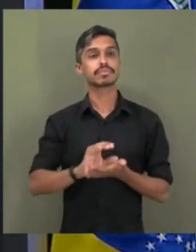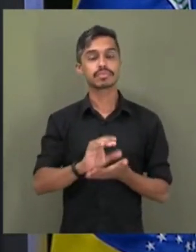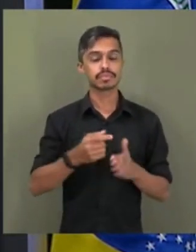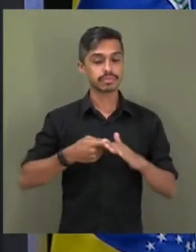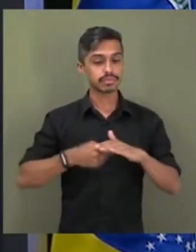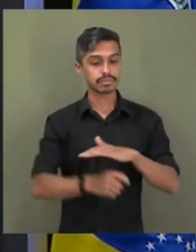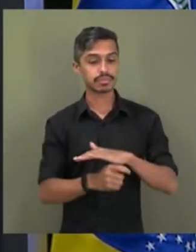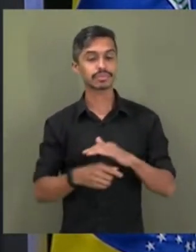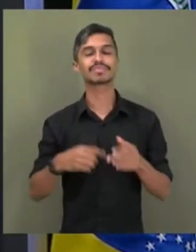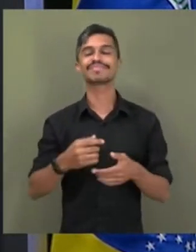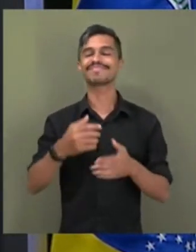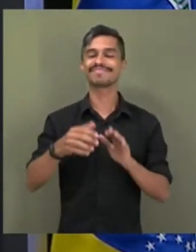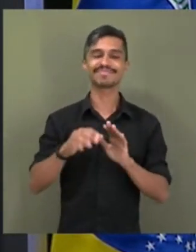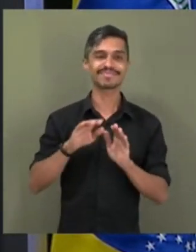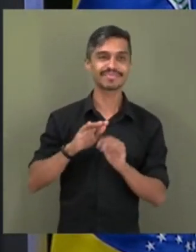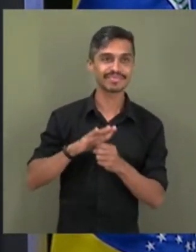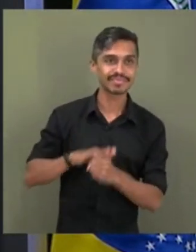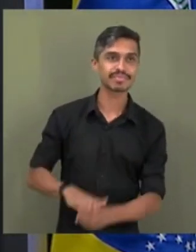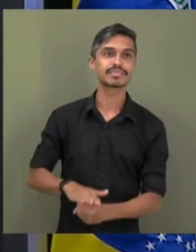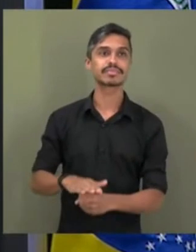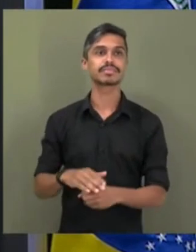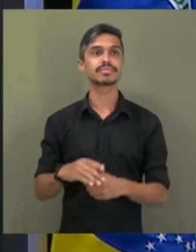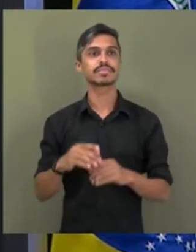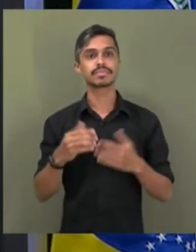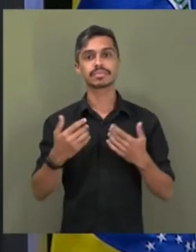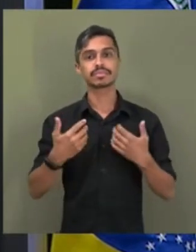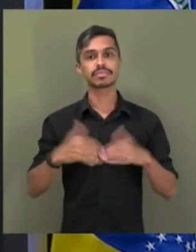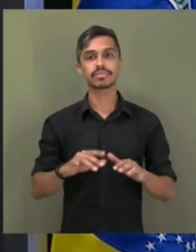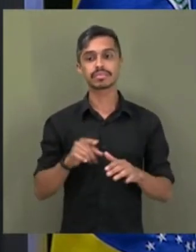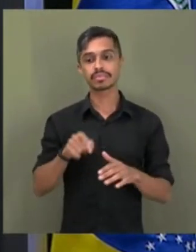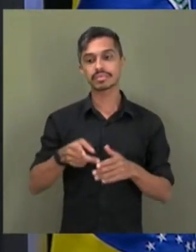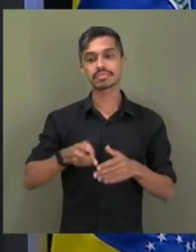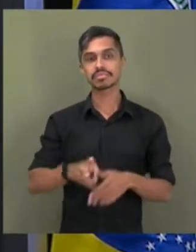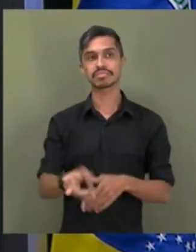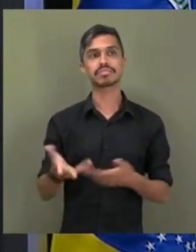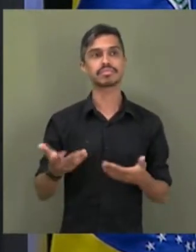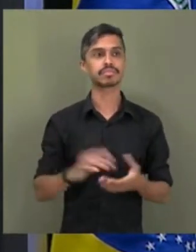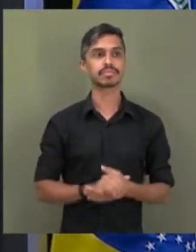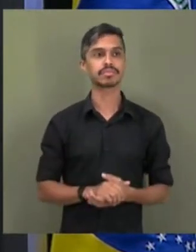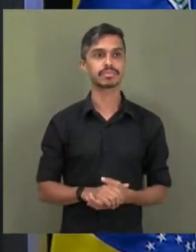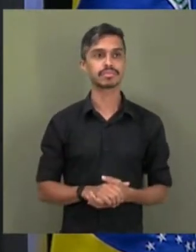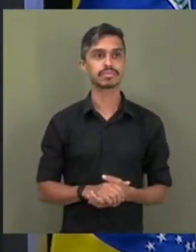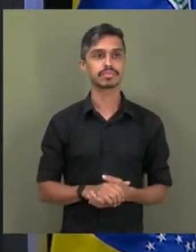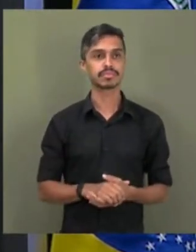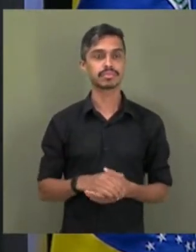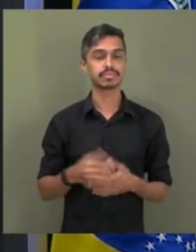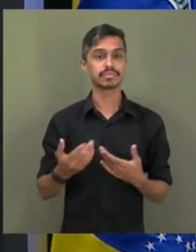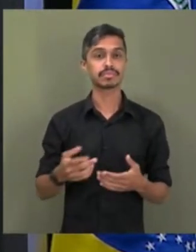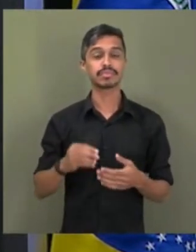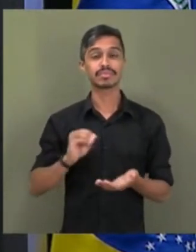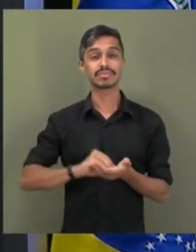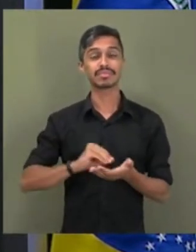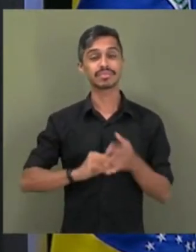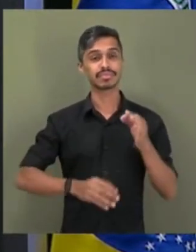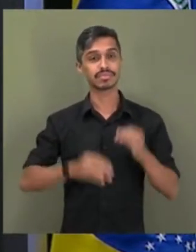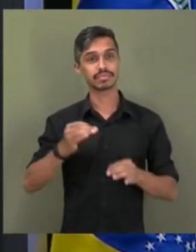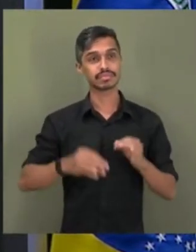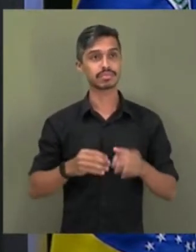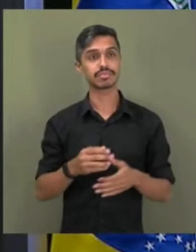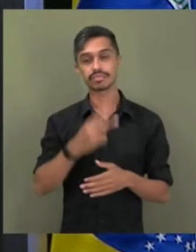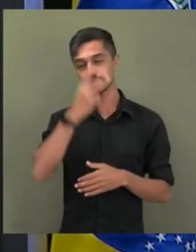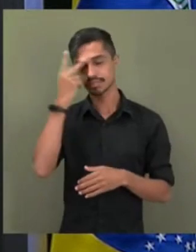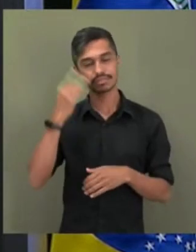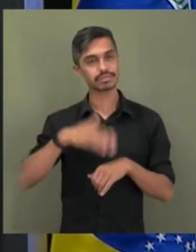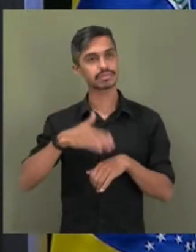uma burocracia que o setor produtivo não mais tem interesse que ele se mantenha. E ele é muito injusto com os mais pobres